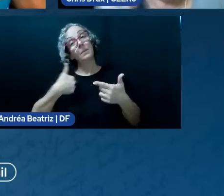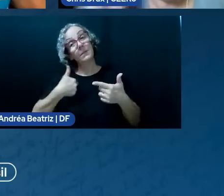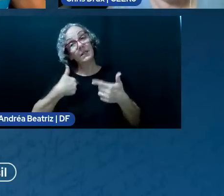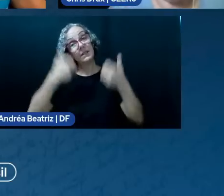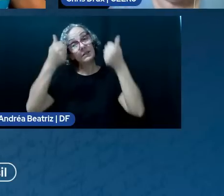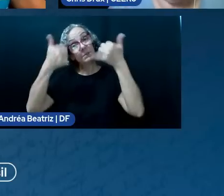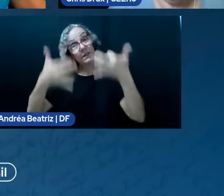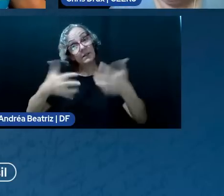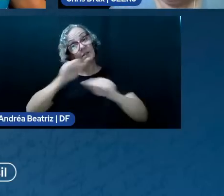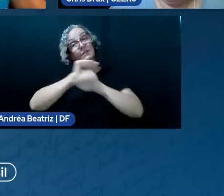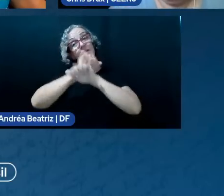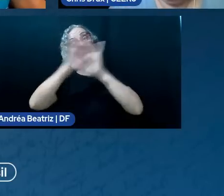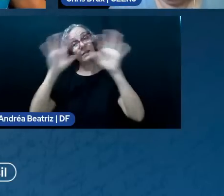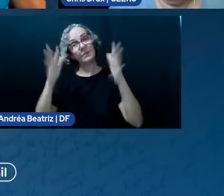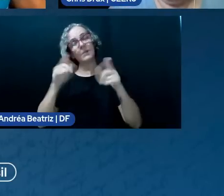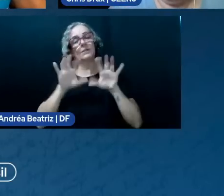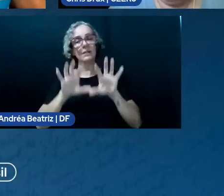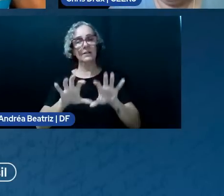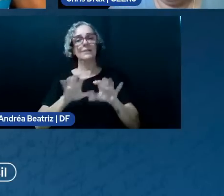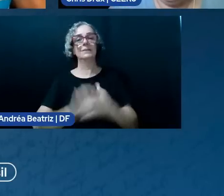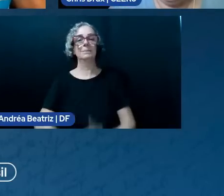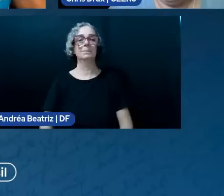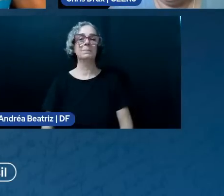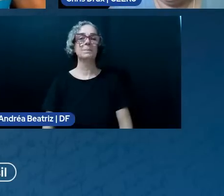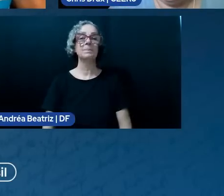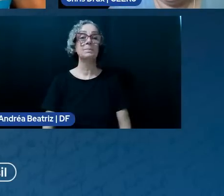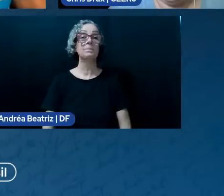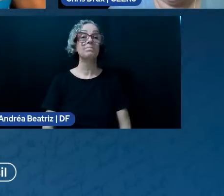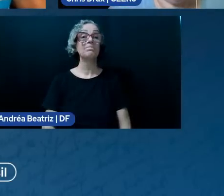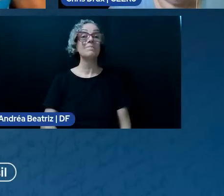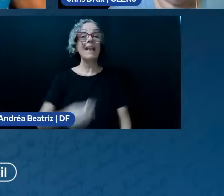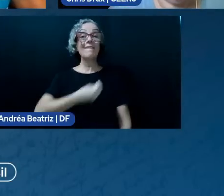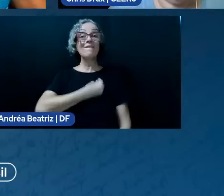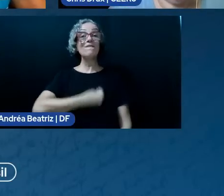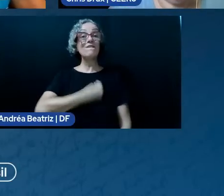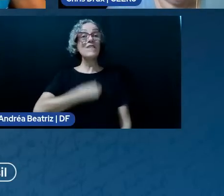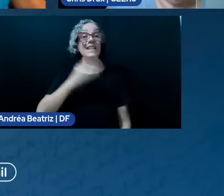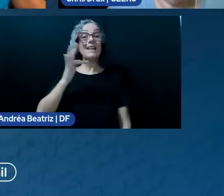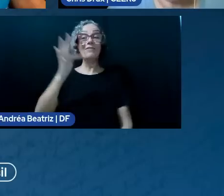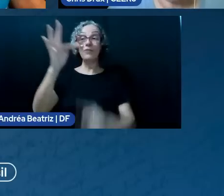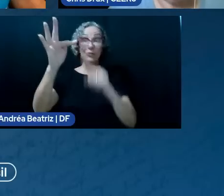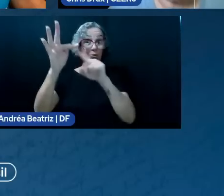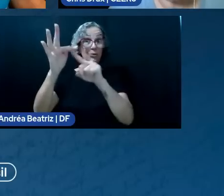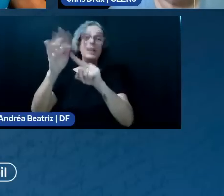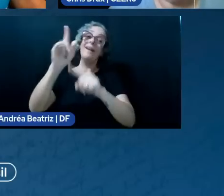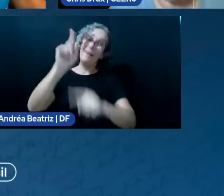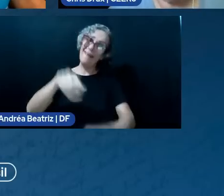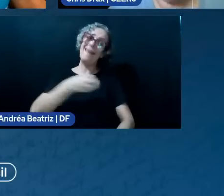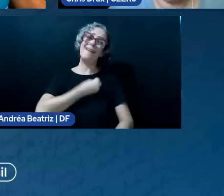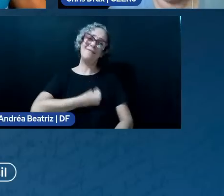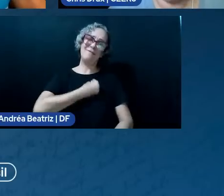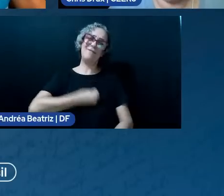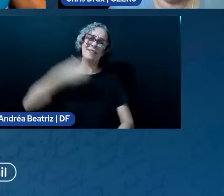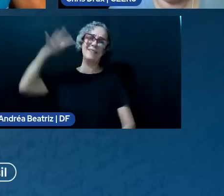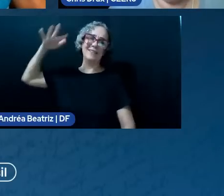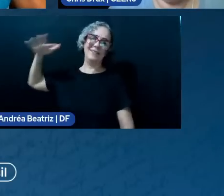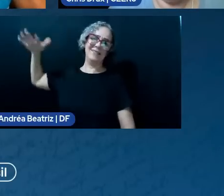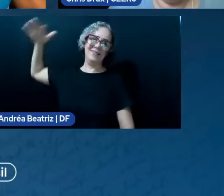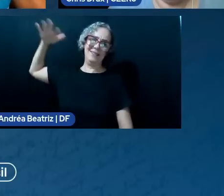são essas as explicações dos espíritos. Isso. E a vida futura mesmo é a vida espiritual, né? Que eles estão falando naturalmente,